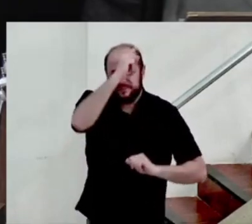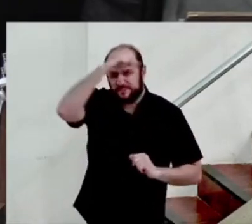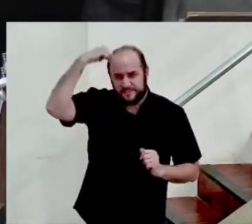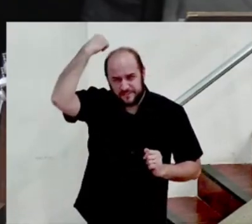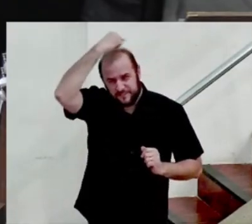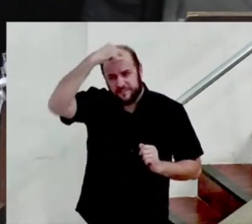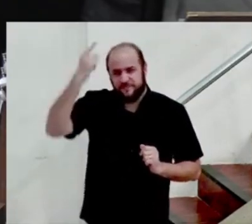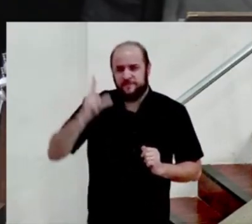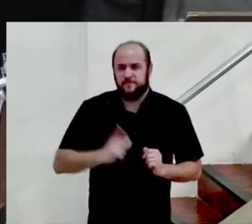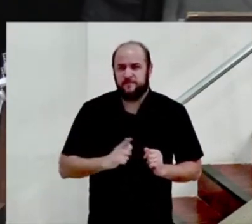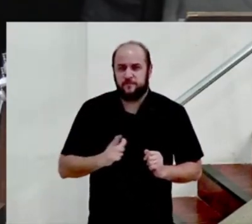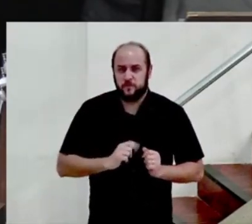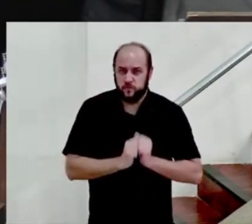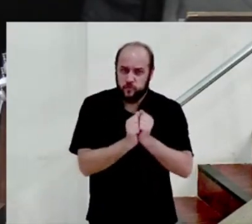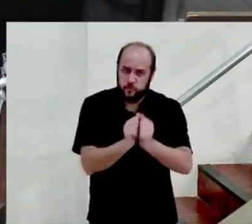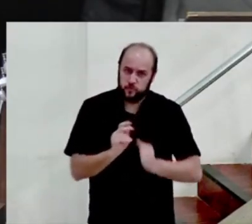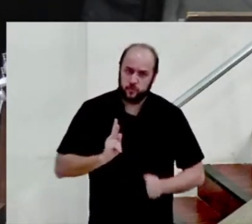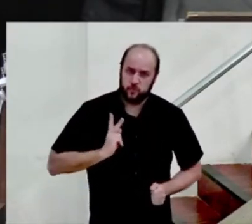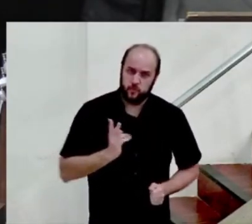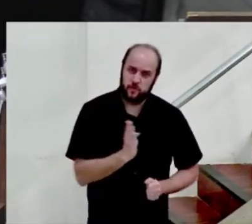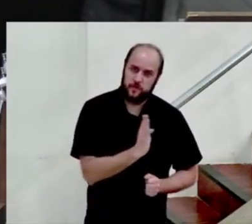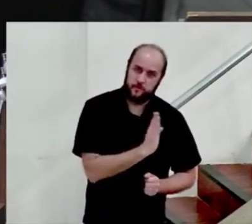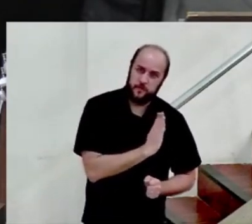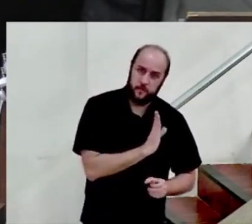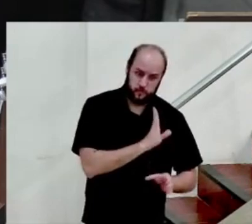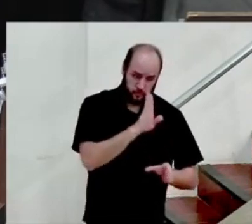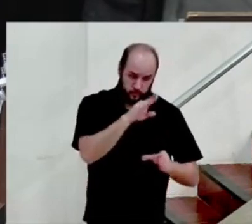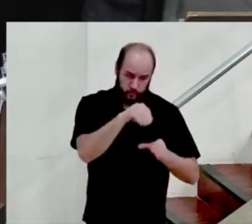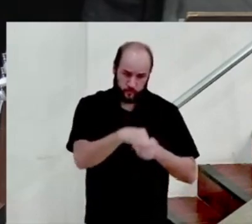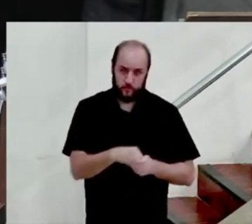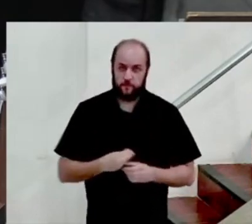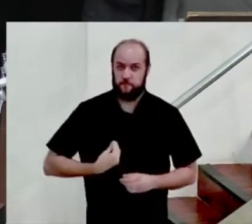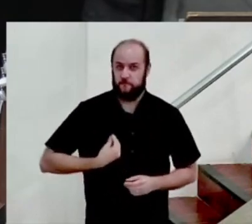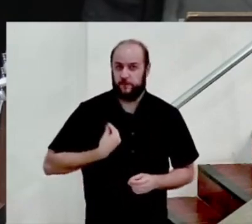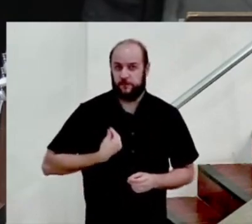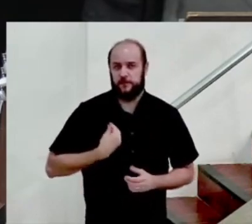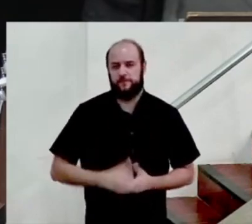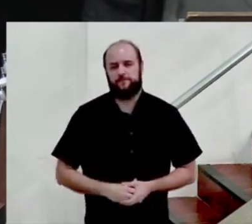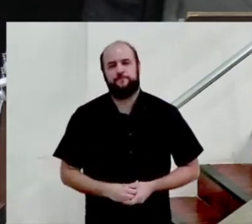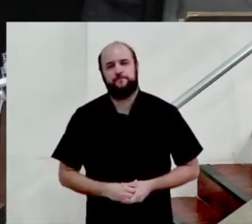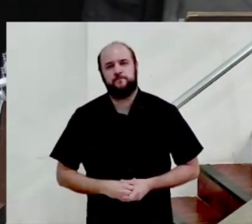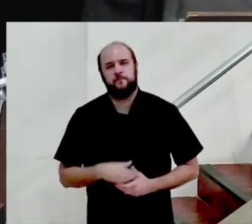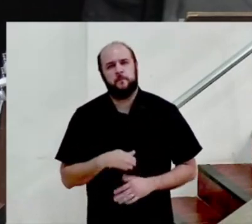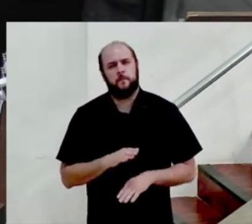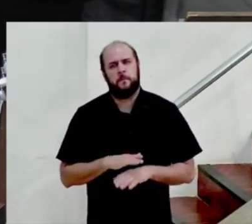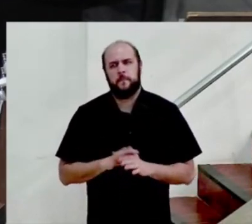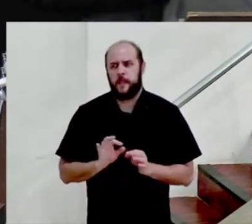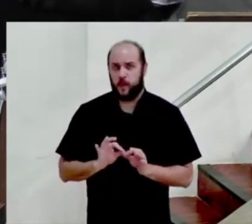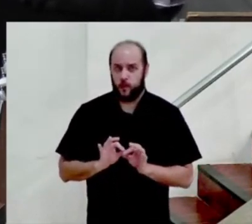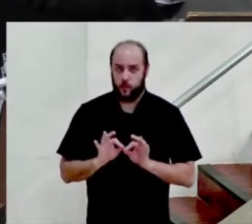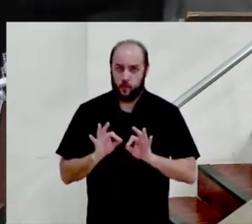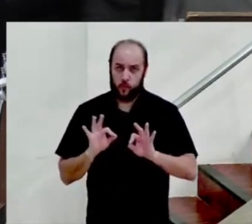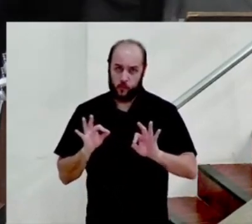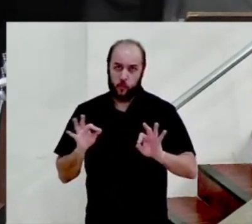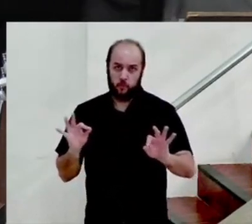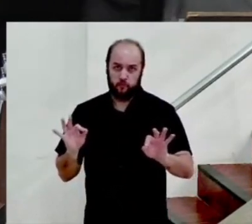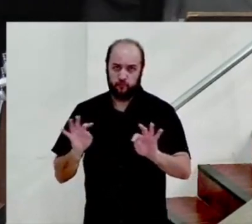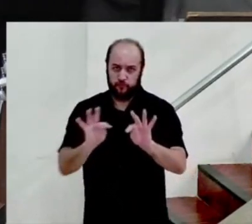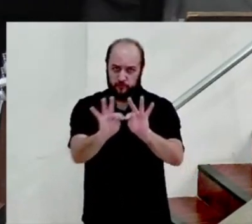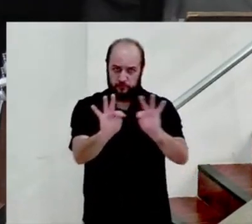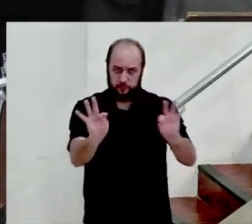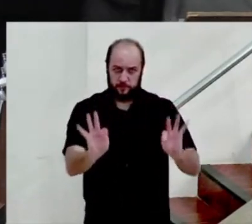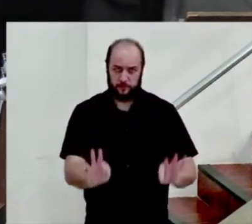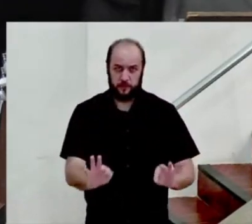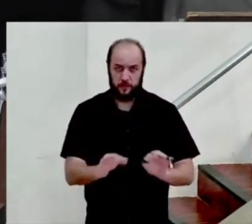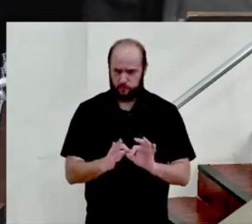haver entre os hebreus estaria no meio de suas vidas. Quanto mais distante do tabernáculo, então